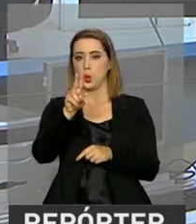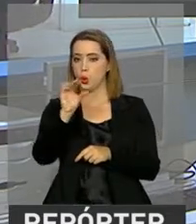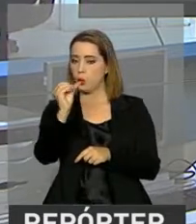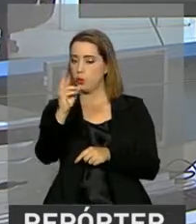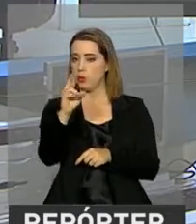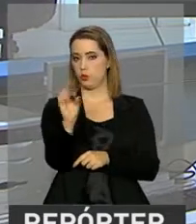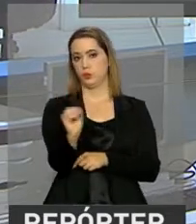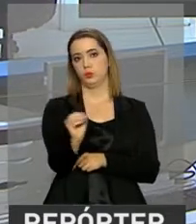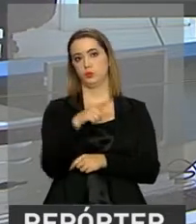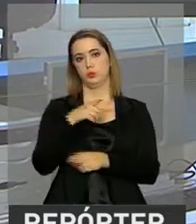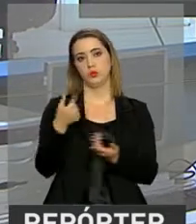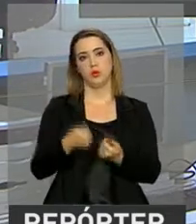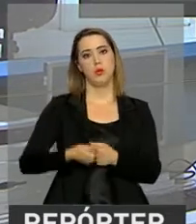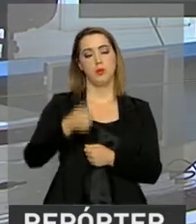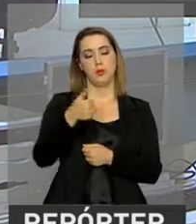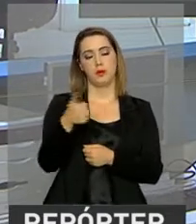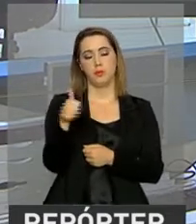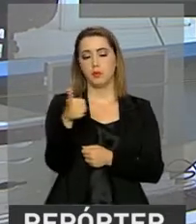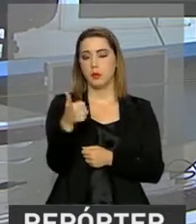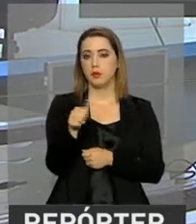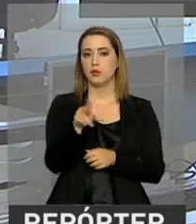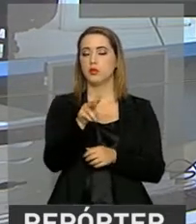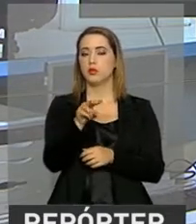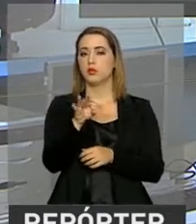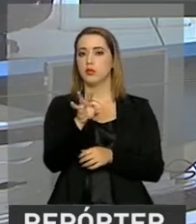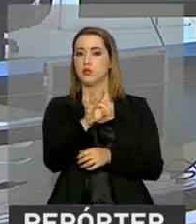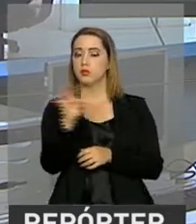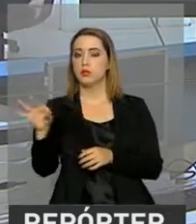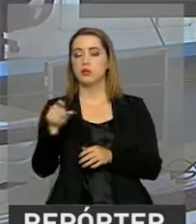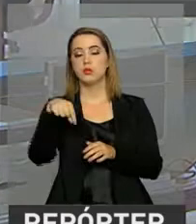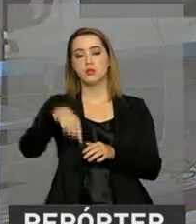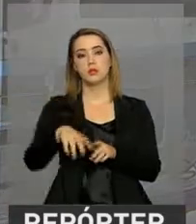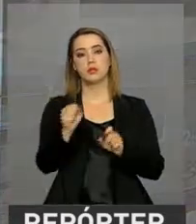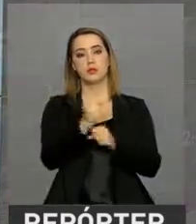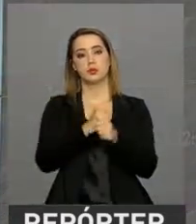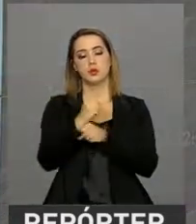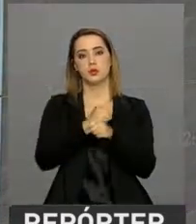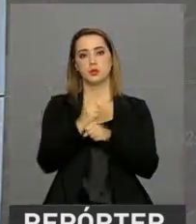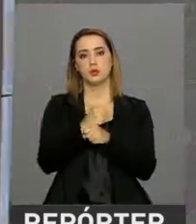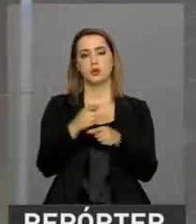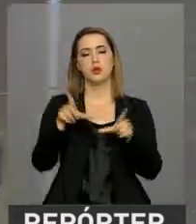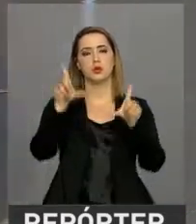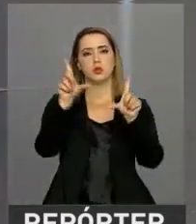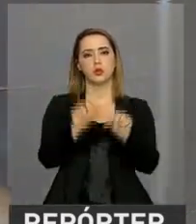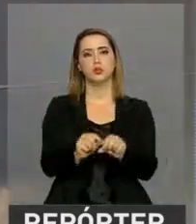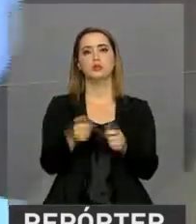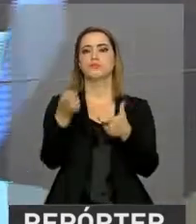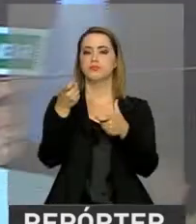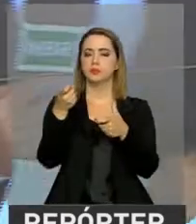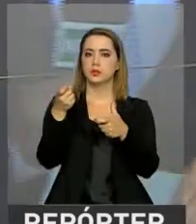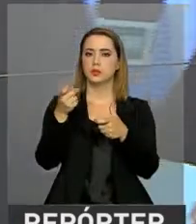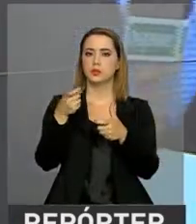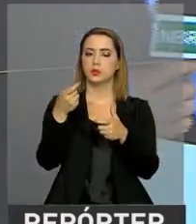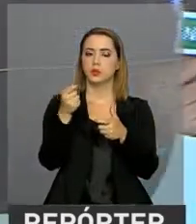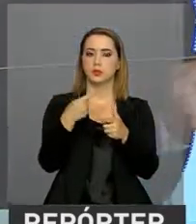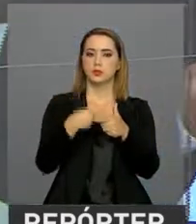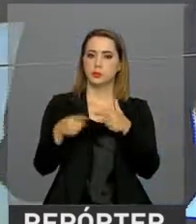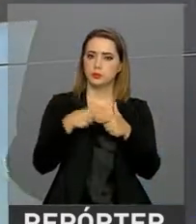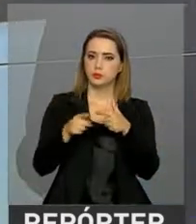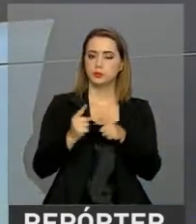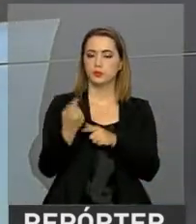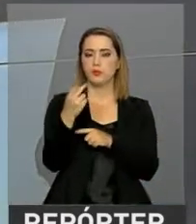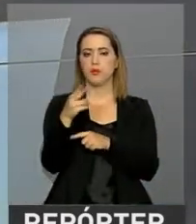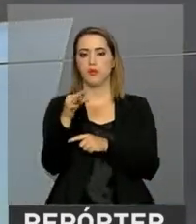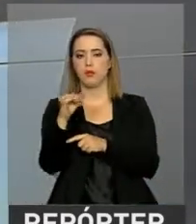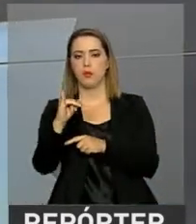isso ajudou a reverter o prejuízo que a instituição teve no primeiro semestre de 2016 eu vou conversar com o repórter paulo la sálvia que está no palácio